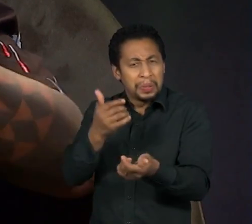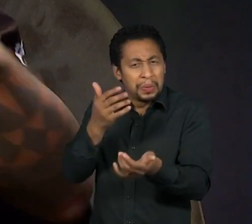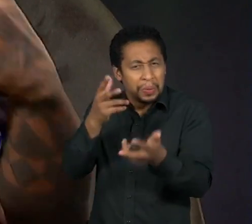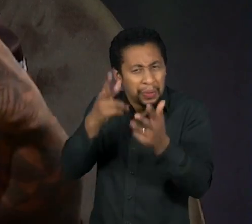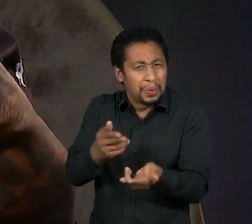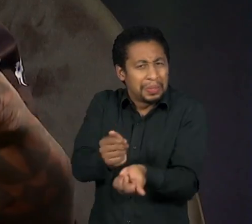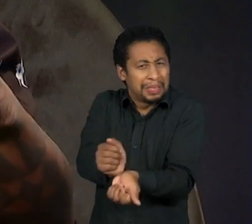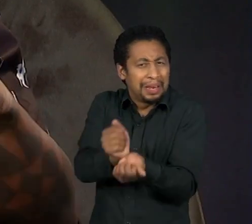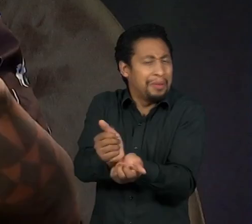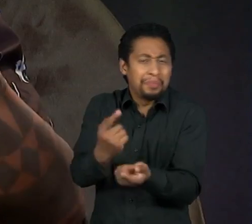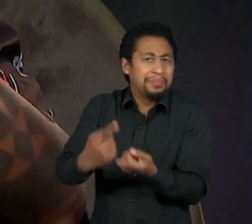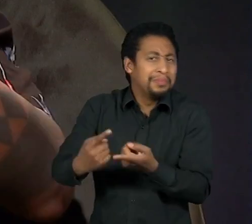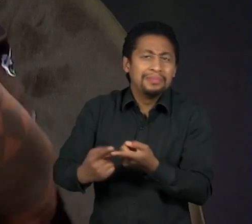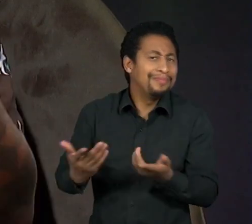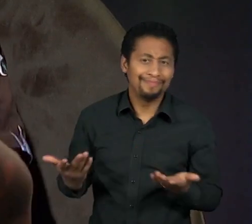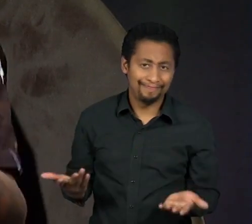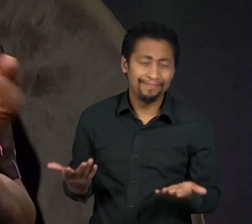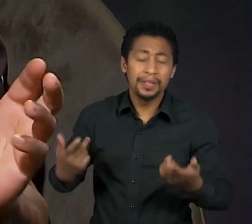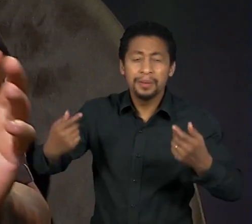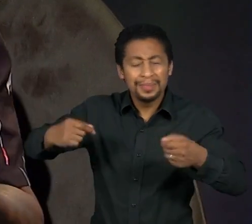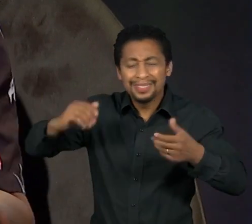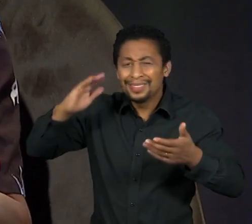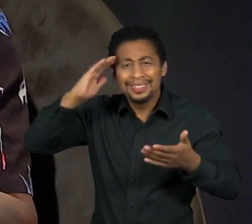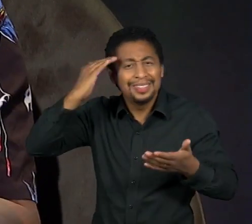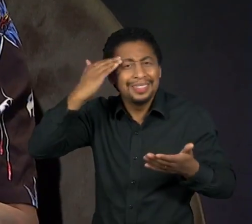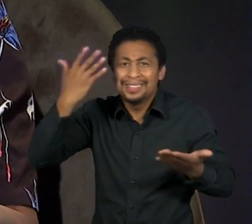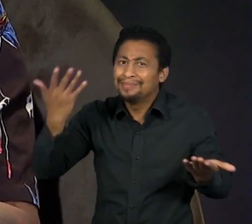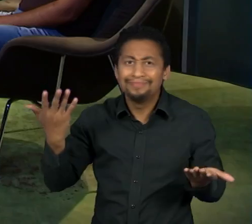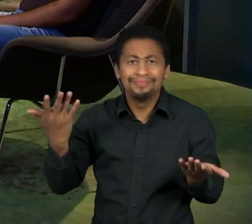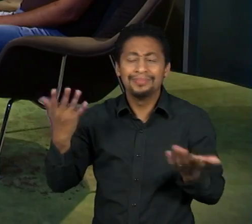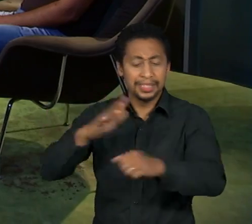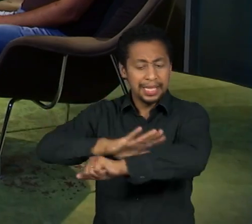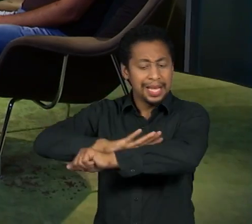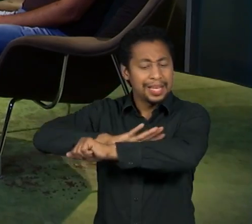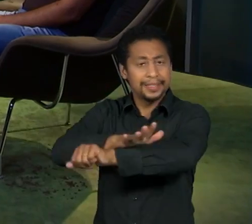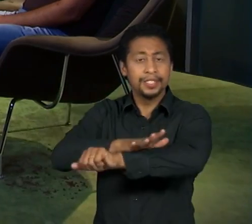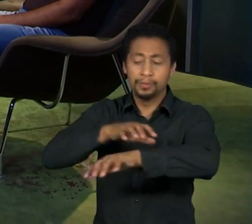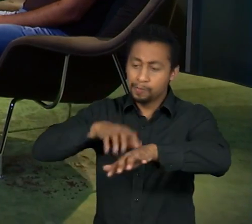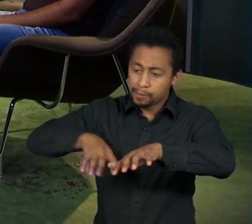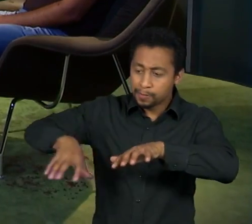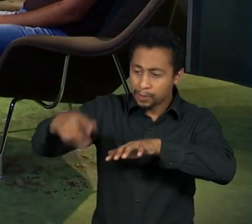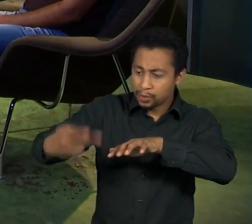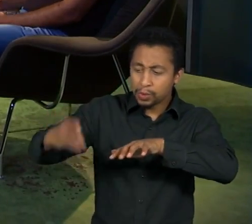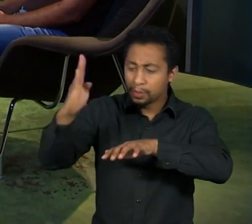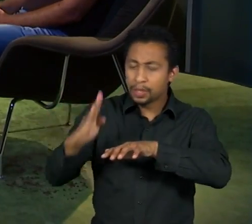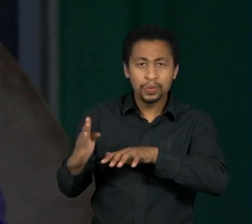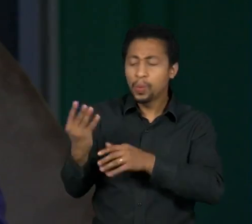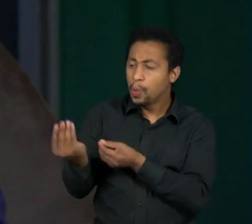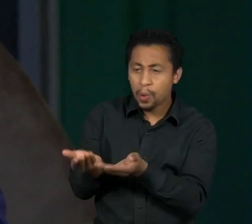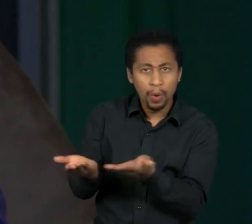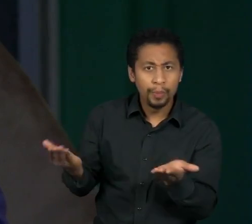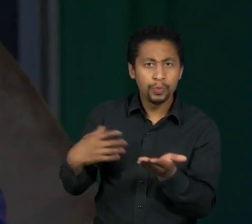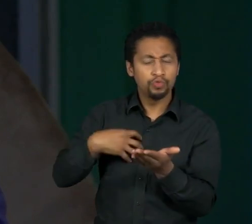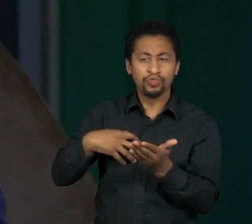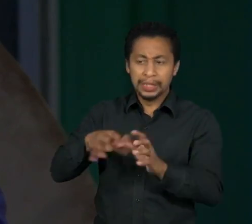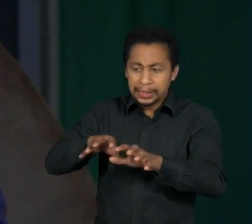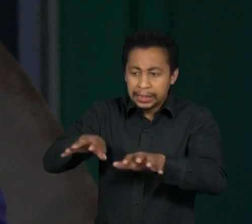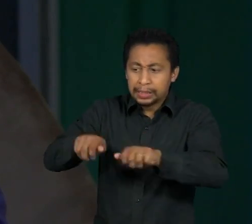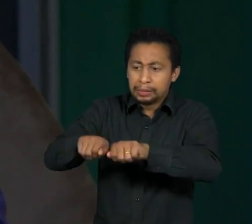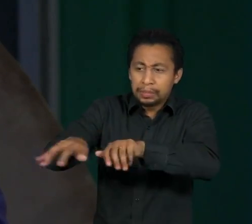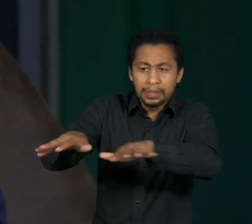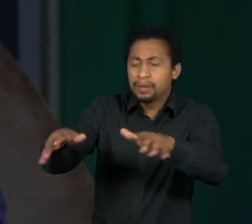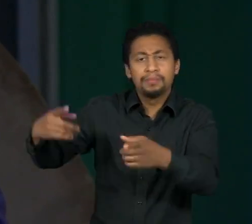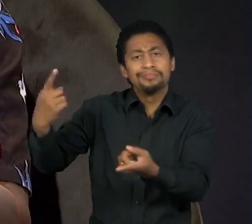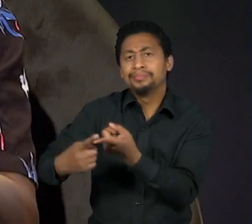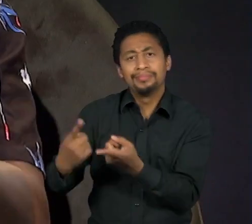realmente entender do que se trata de fato o racismo estrutural e como ele se aplica, como ele se materializa. Os movimentos negros lutaram